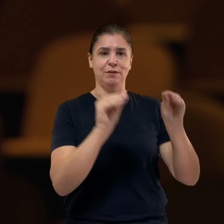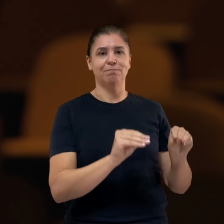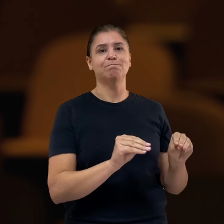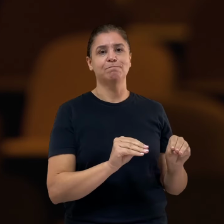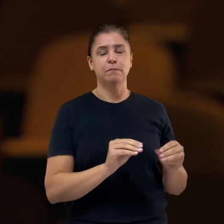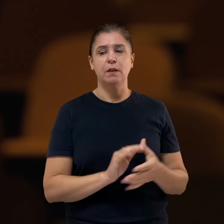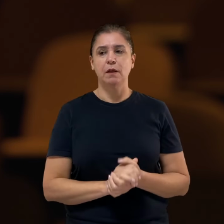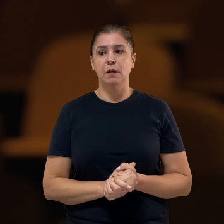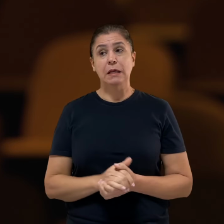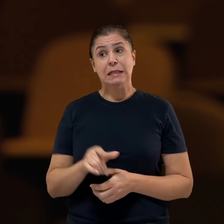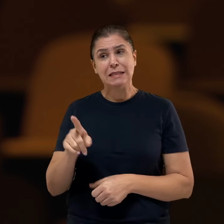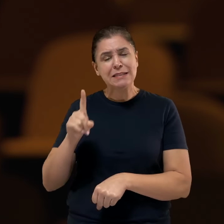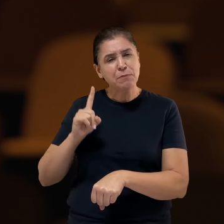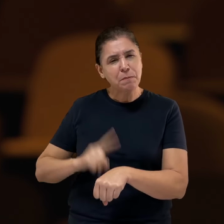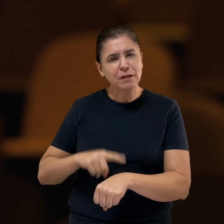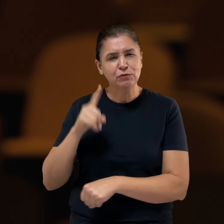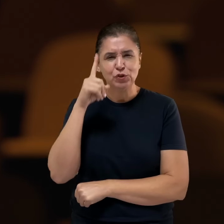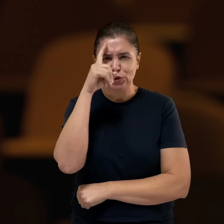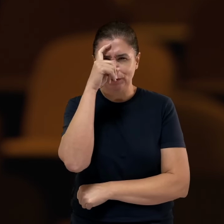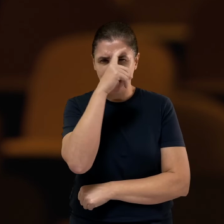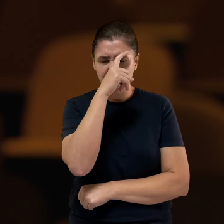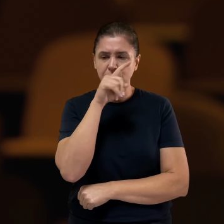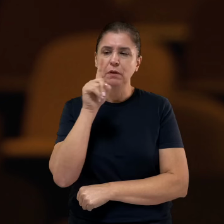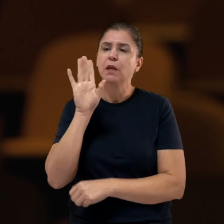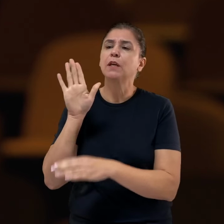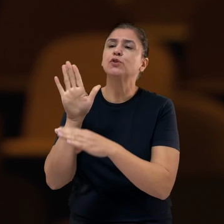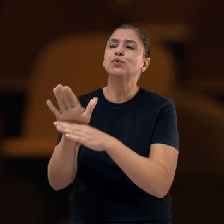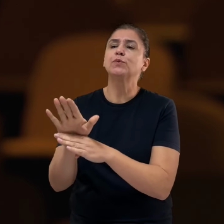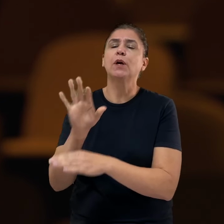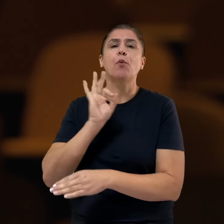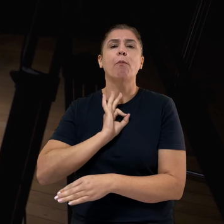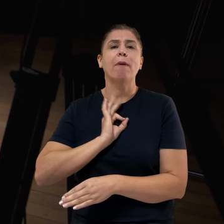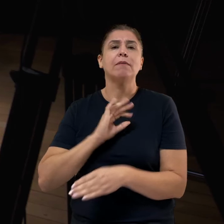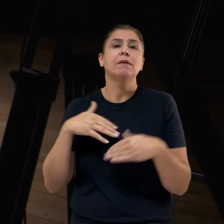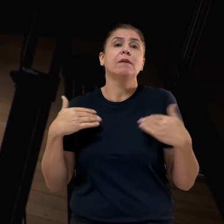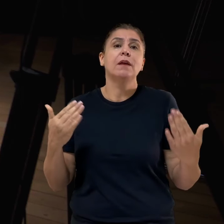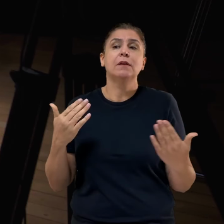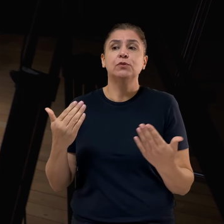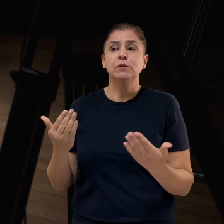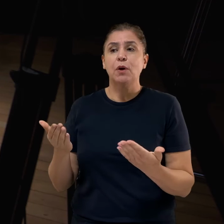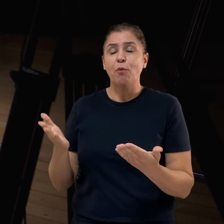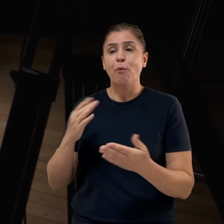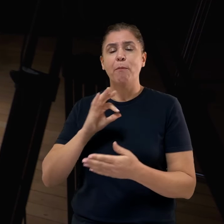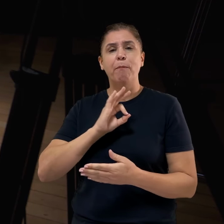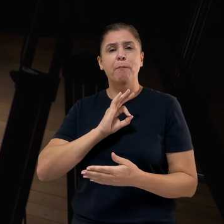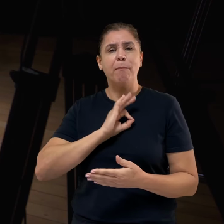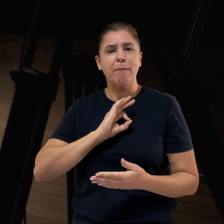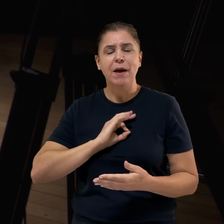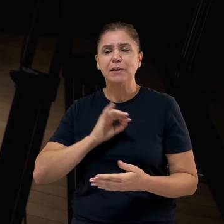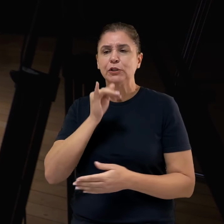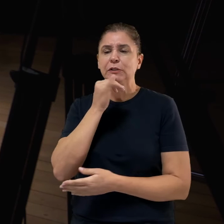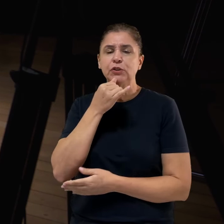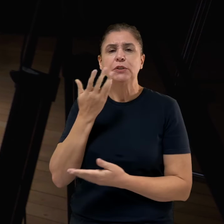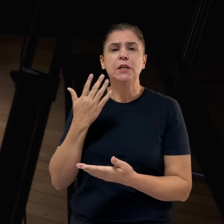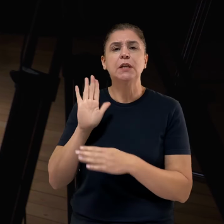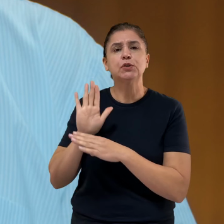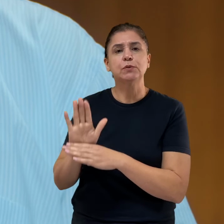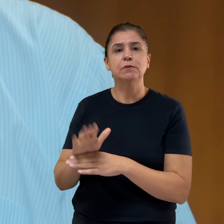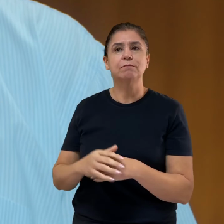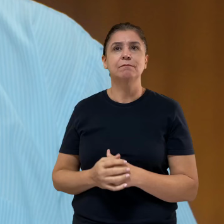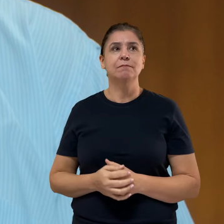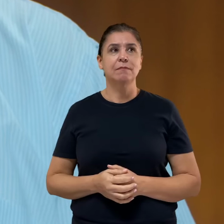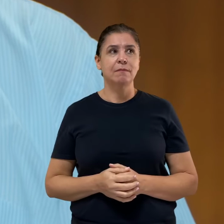momentos muito difíceis quem que ajuda o padre a se levantar a recuperar? Caminho.